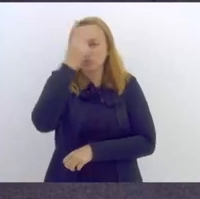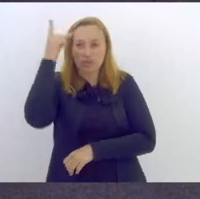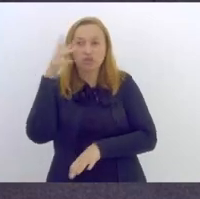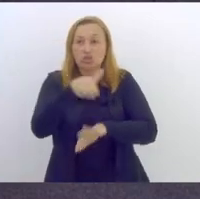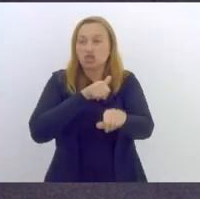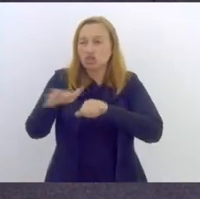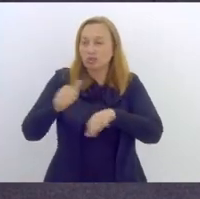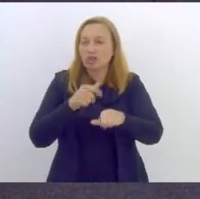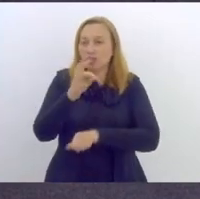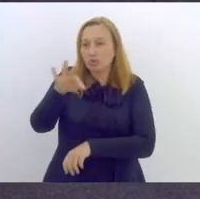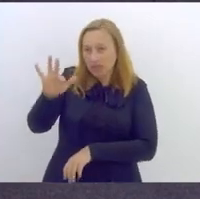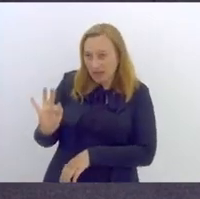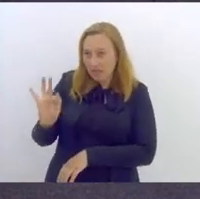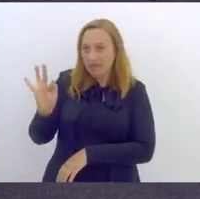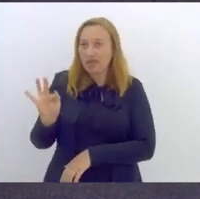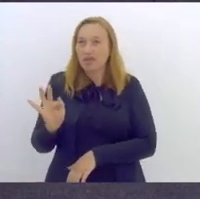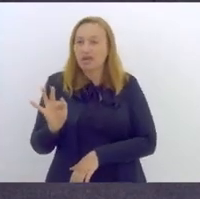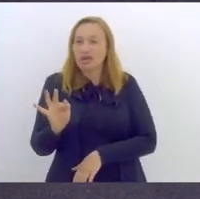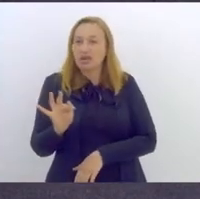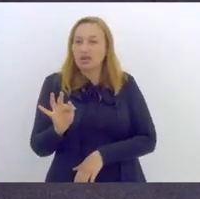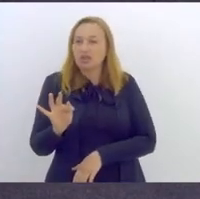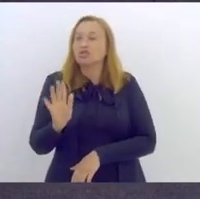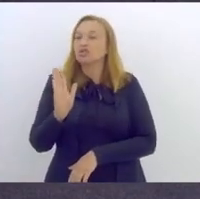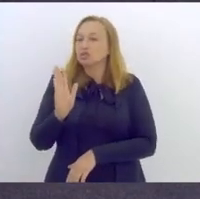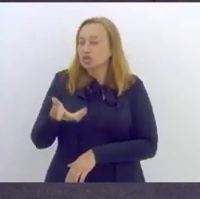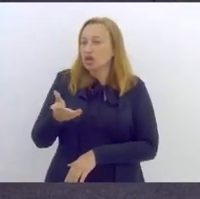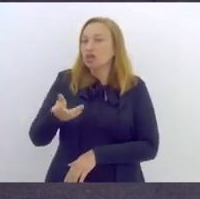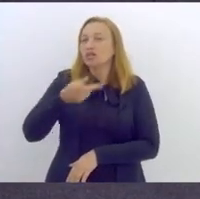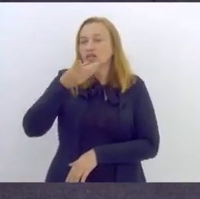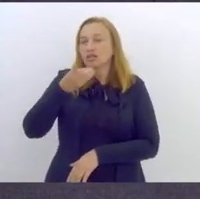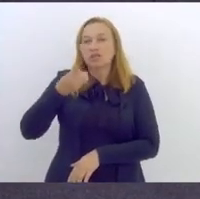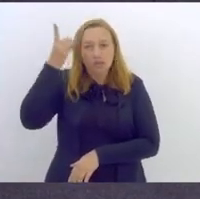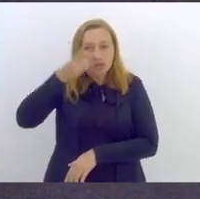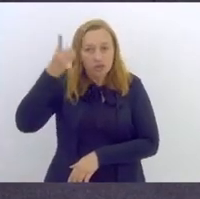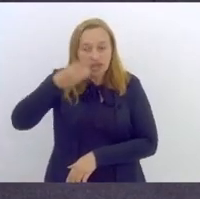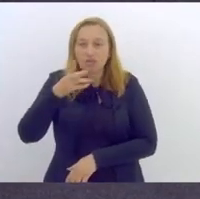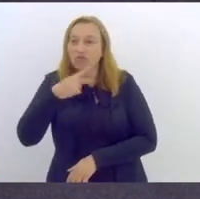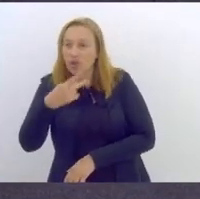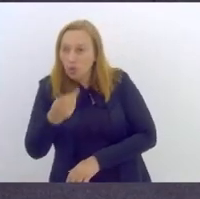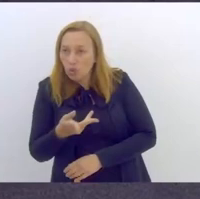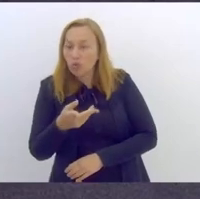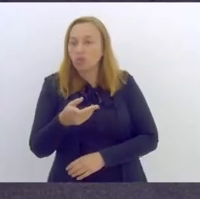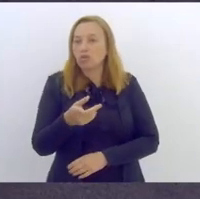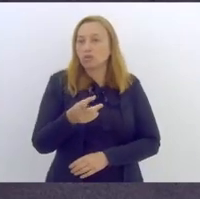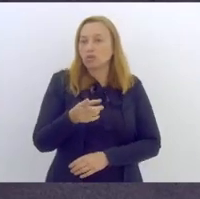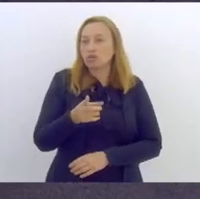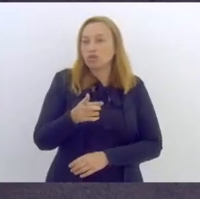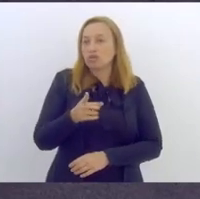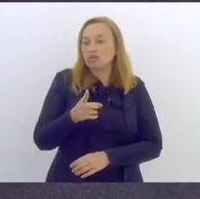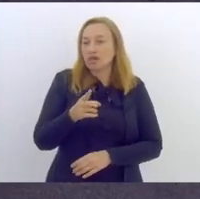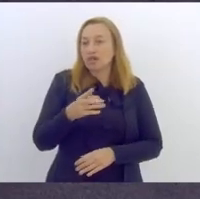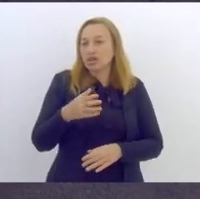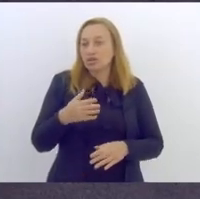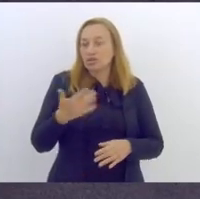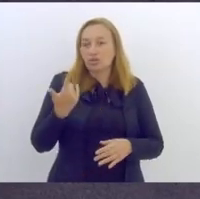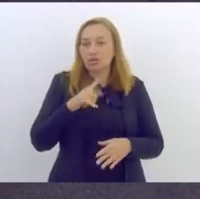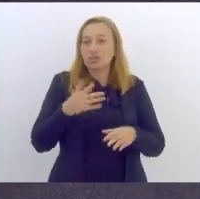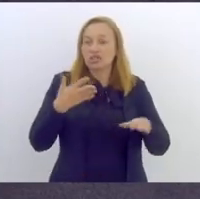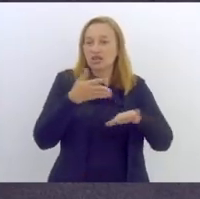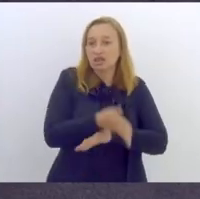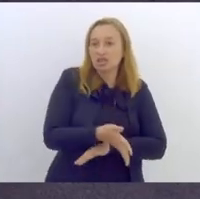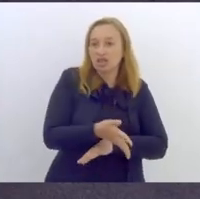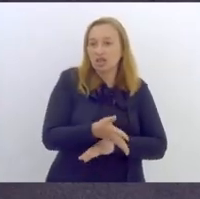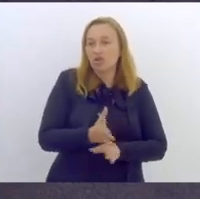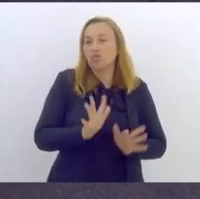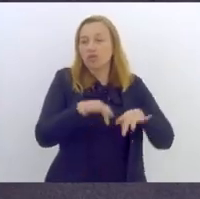ser chamados brutafe foi aquilo até que o próprio Deputado falou não não necessariamente é o que vai chegar até o fim porque